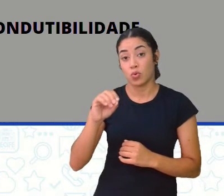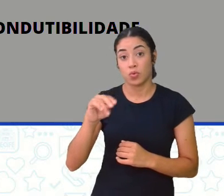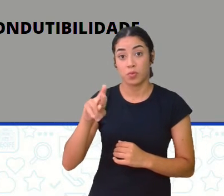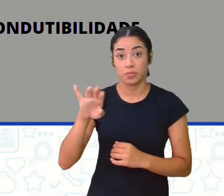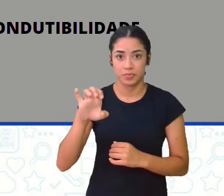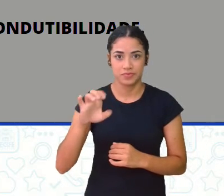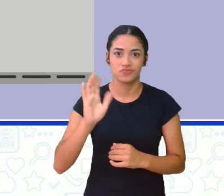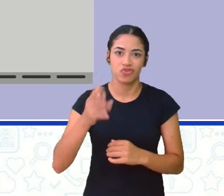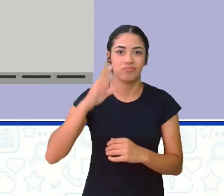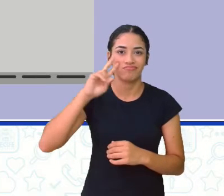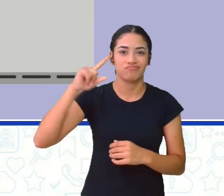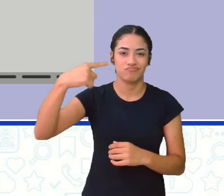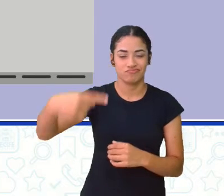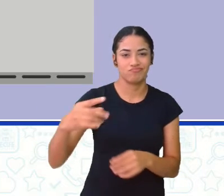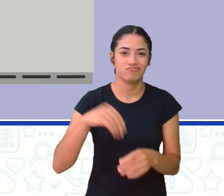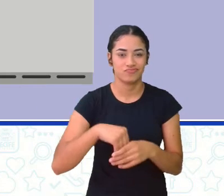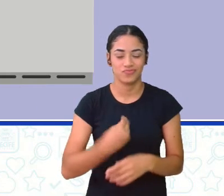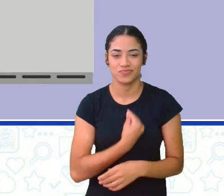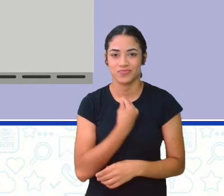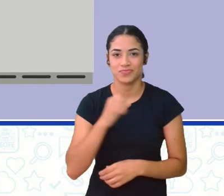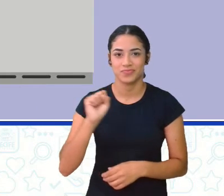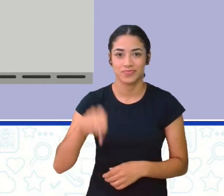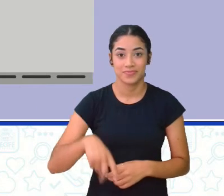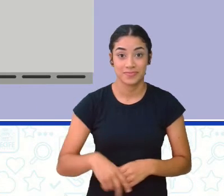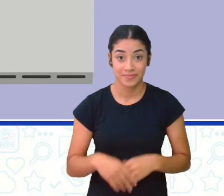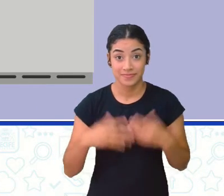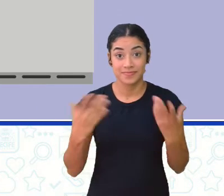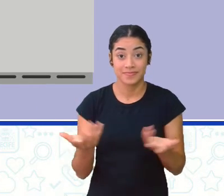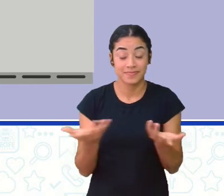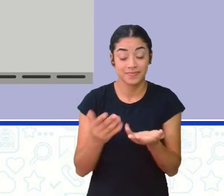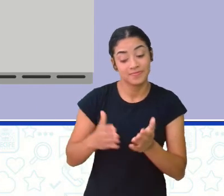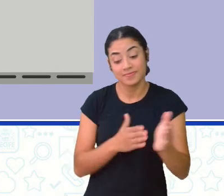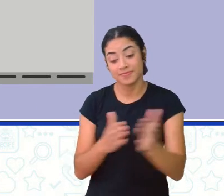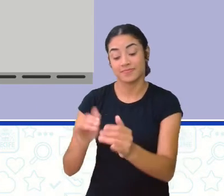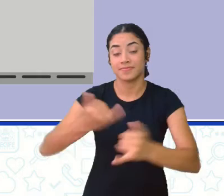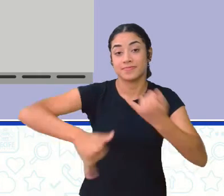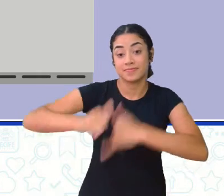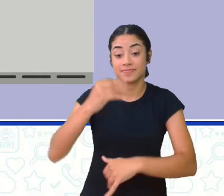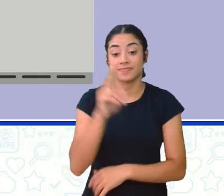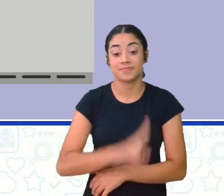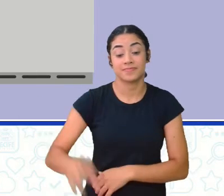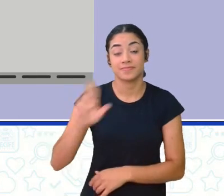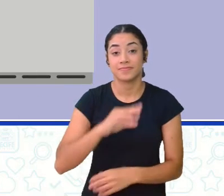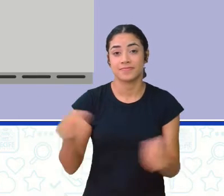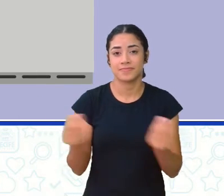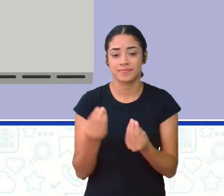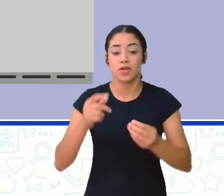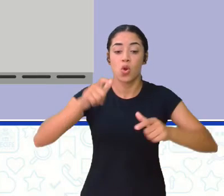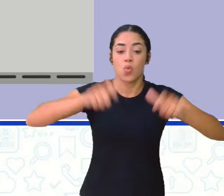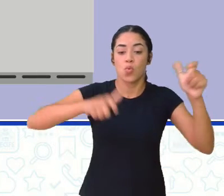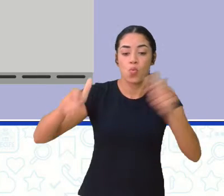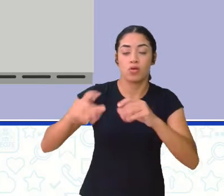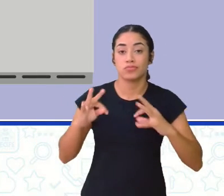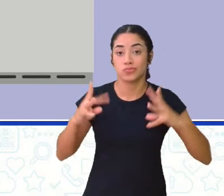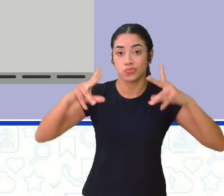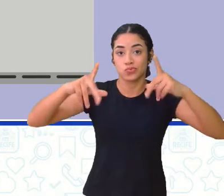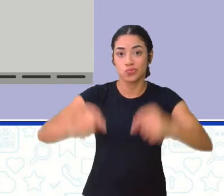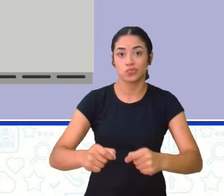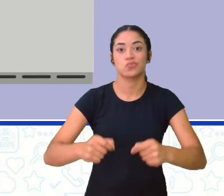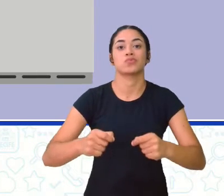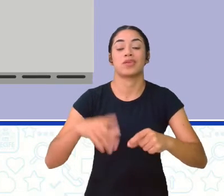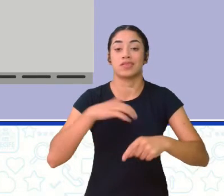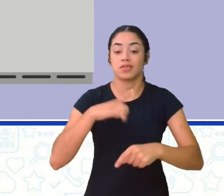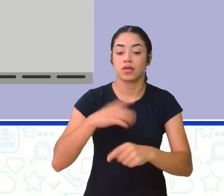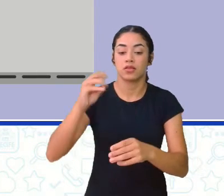dia a dia. Continuando, os condutores elétricos são utilizados em todos os locais e equipamentos que